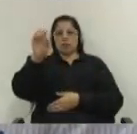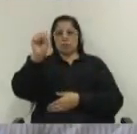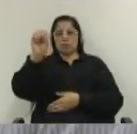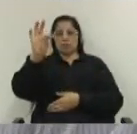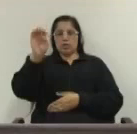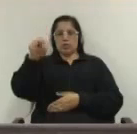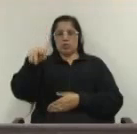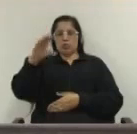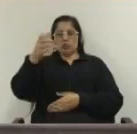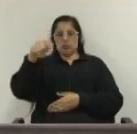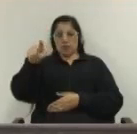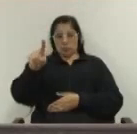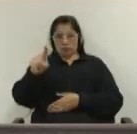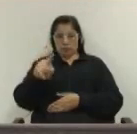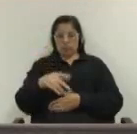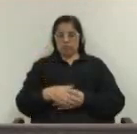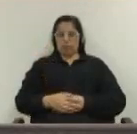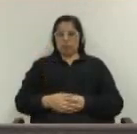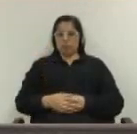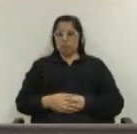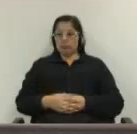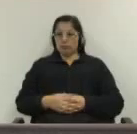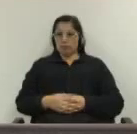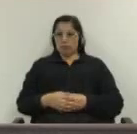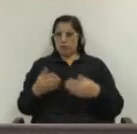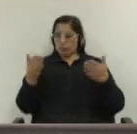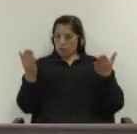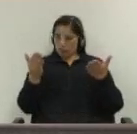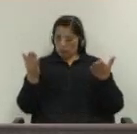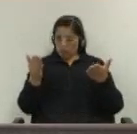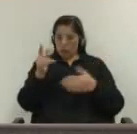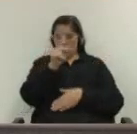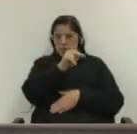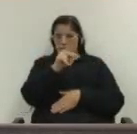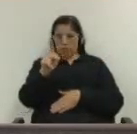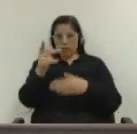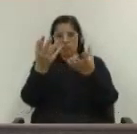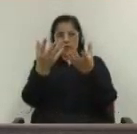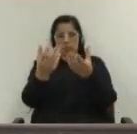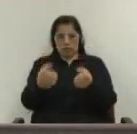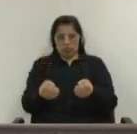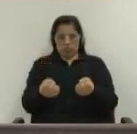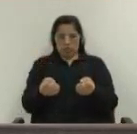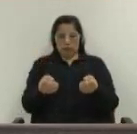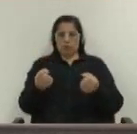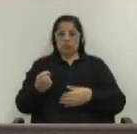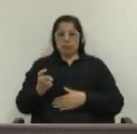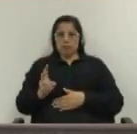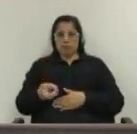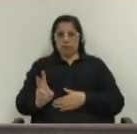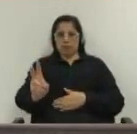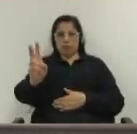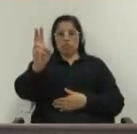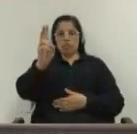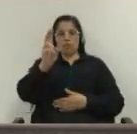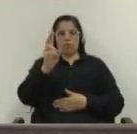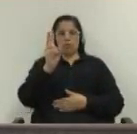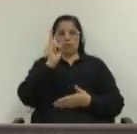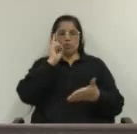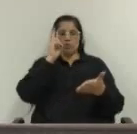presidência acata o pedido de Vossa Excelência e continua em apreciação a ata do dia 6/4 de